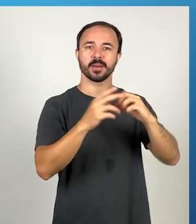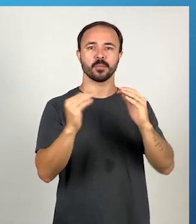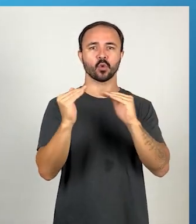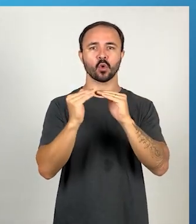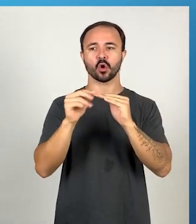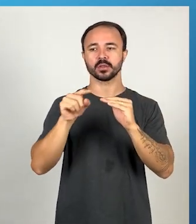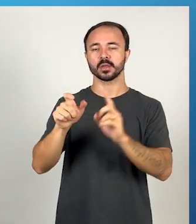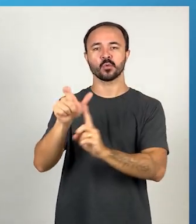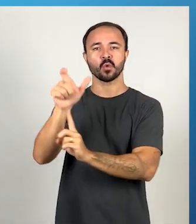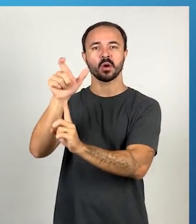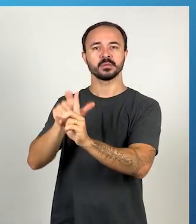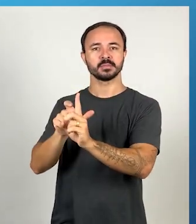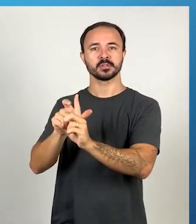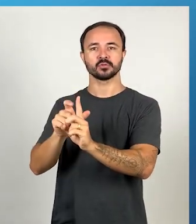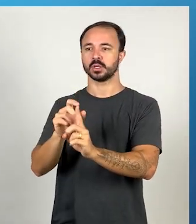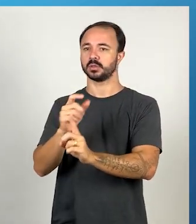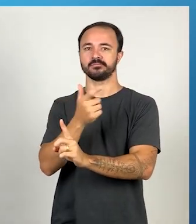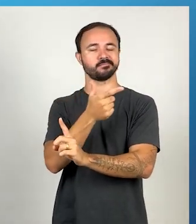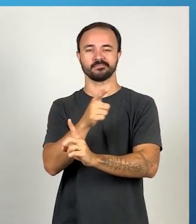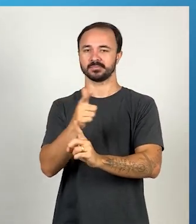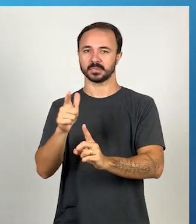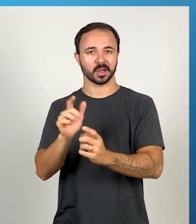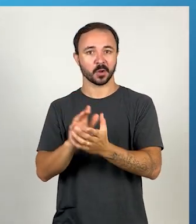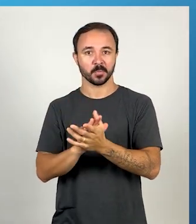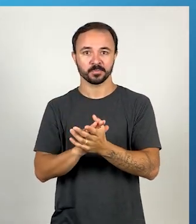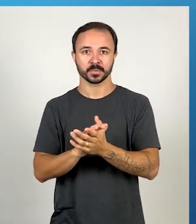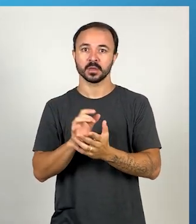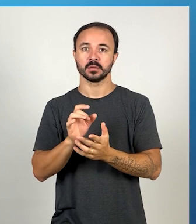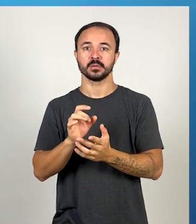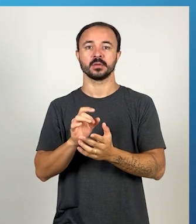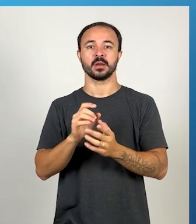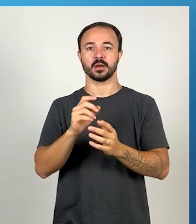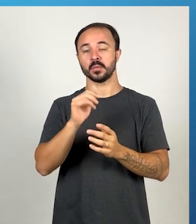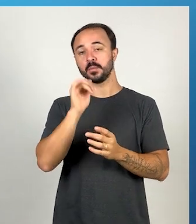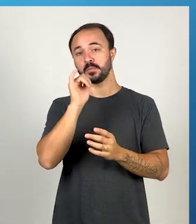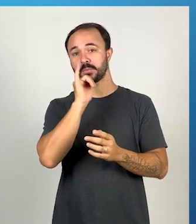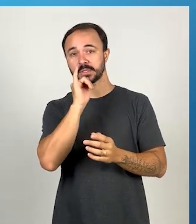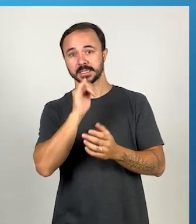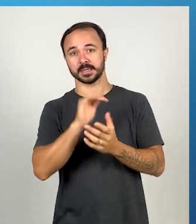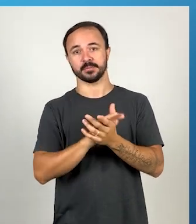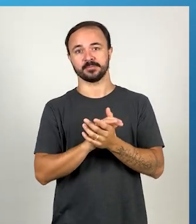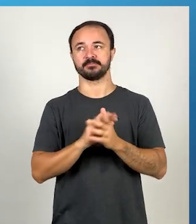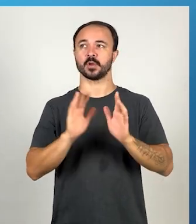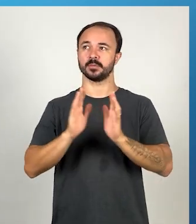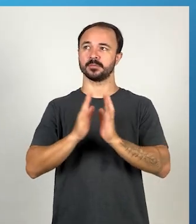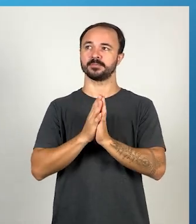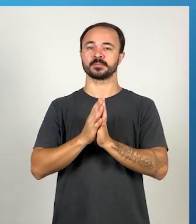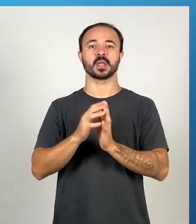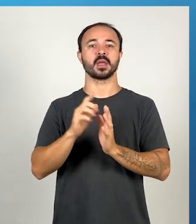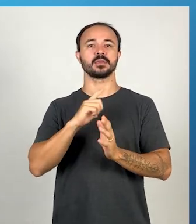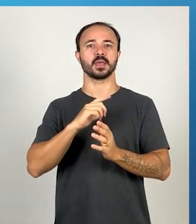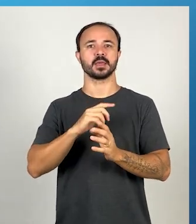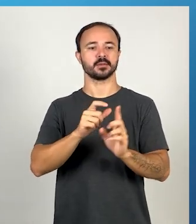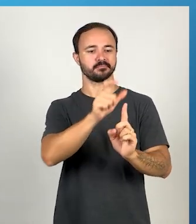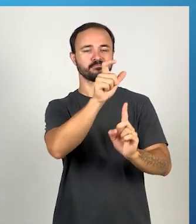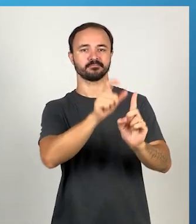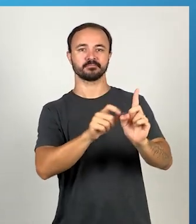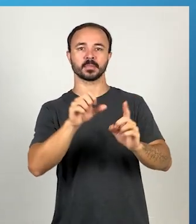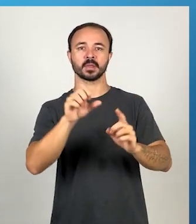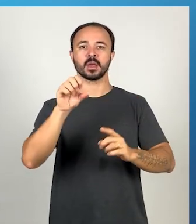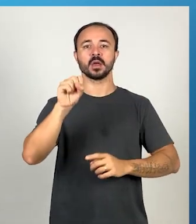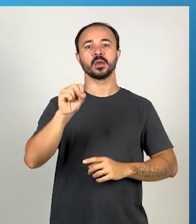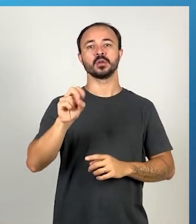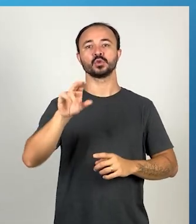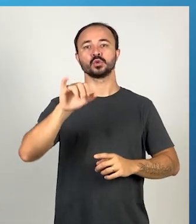expresso, e sim com o sujeito subentendido na sentença. Ou seja, enquanto o sujeito aparece na terceira